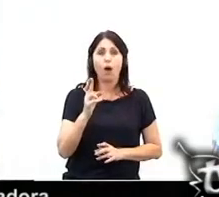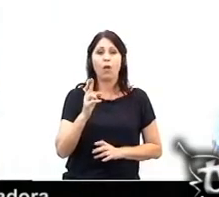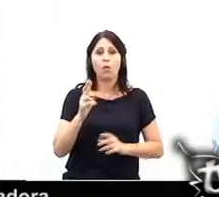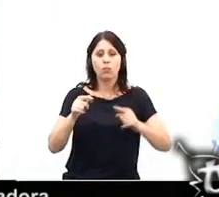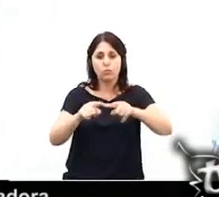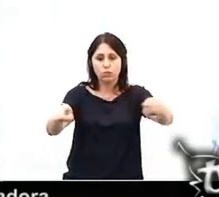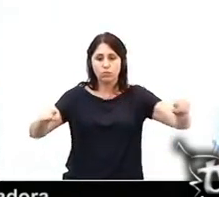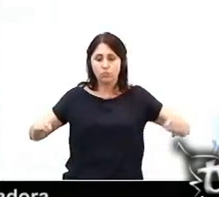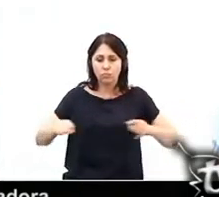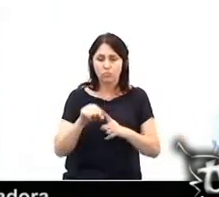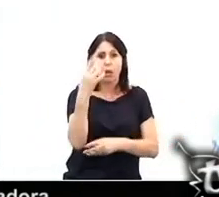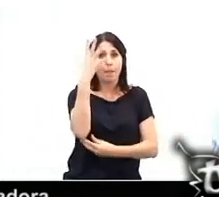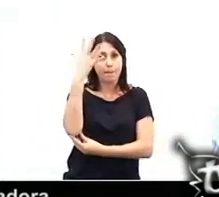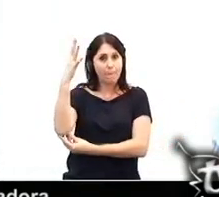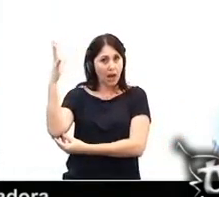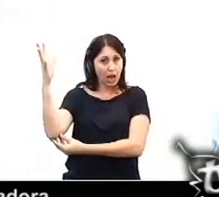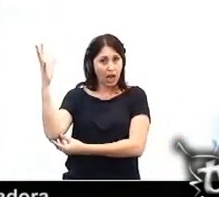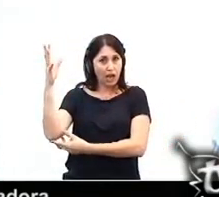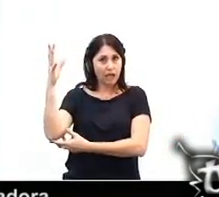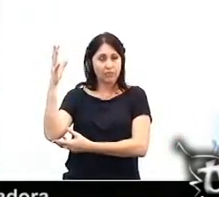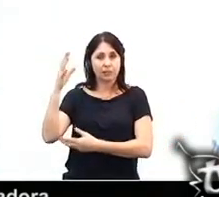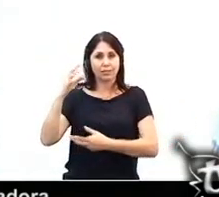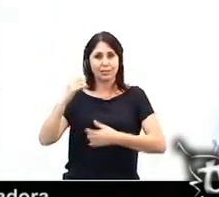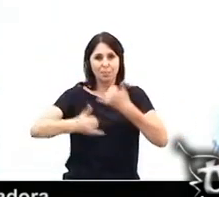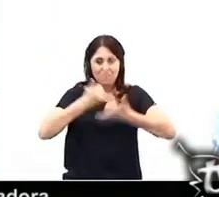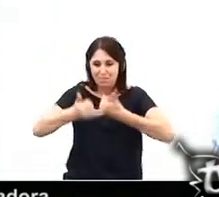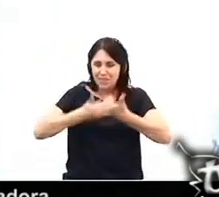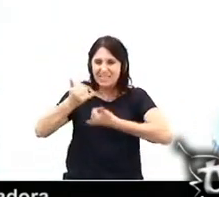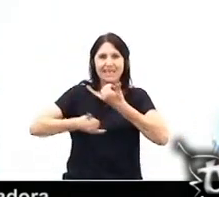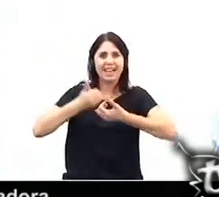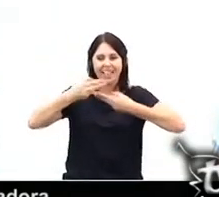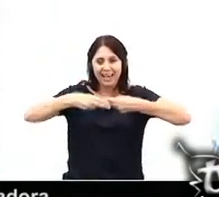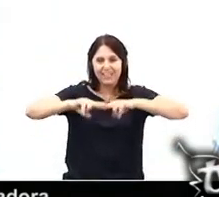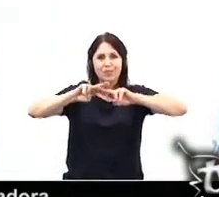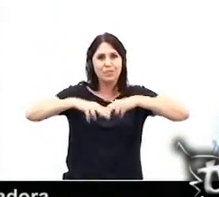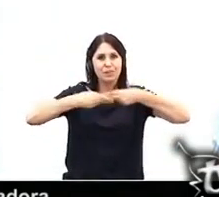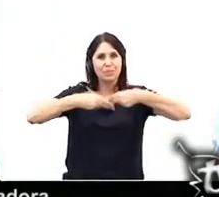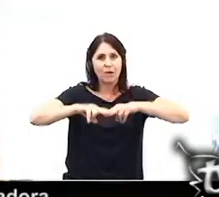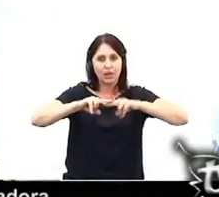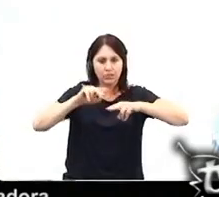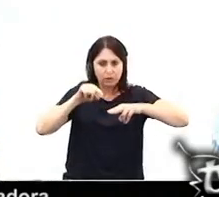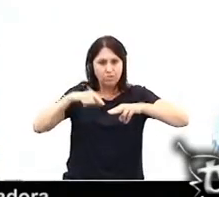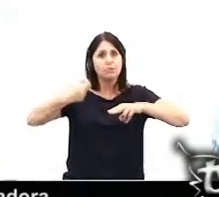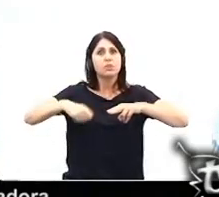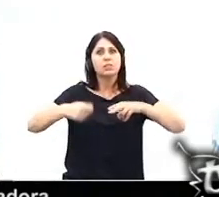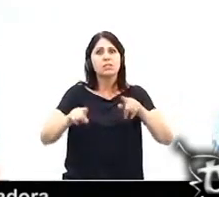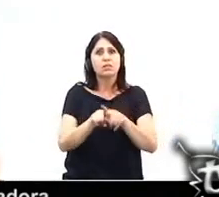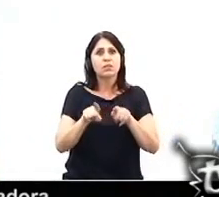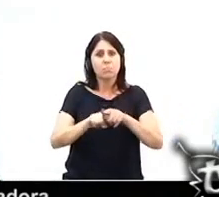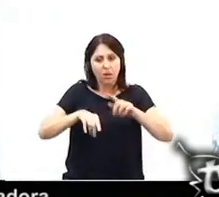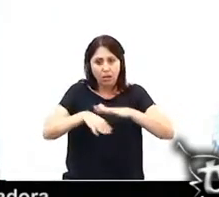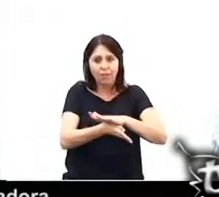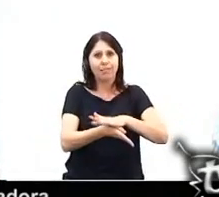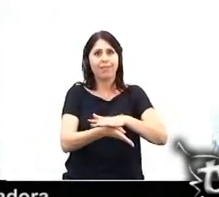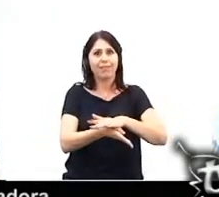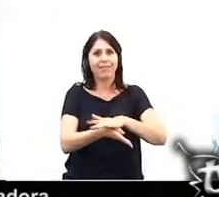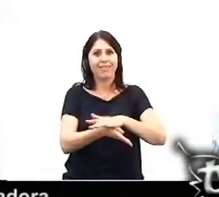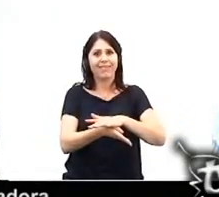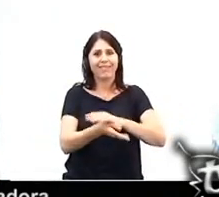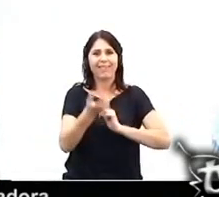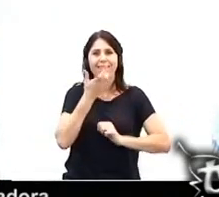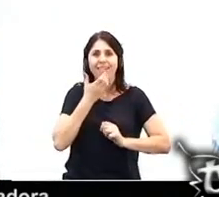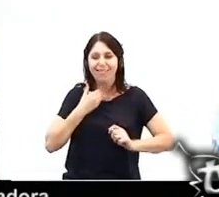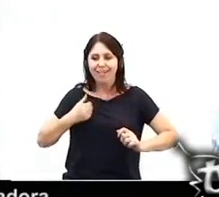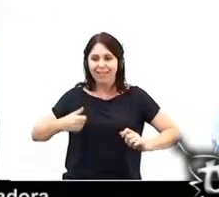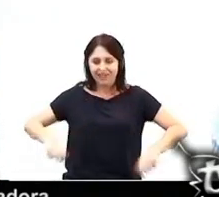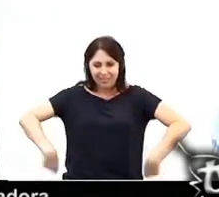população e não vai contemplar essas pessoas? A mesma coisa nos espaços públicos, as pracinhas adaptadas. O fato